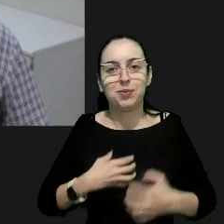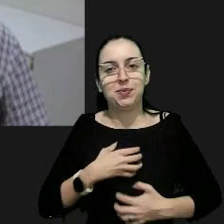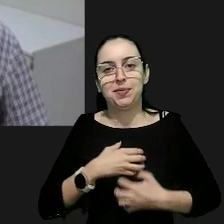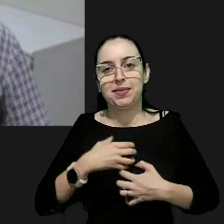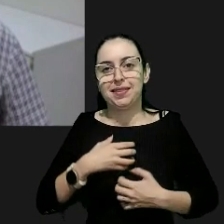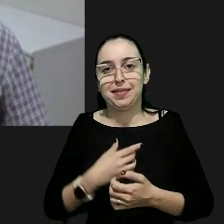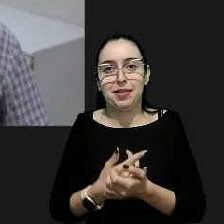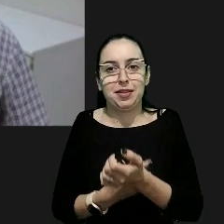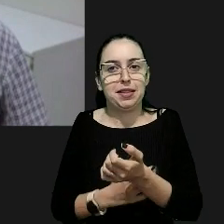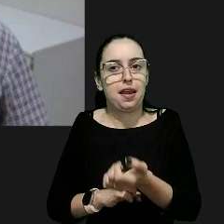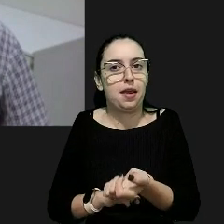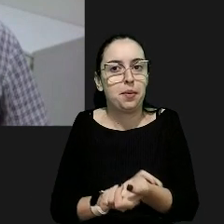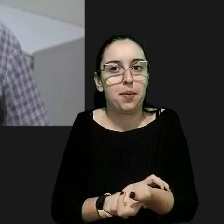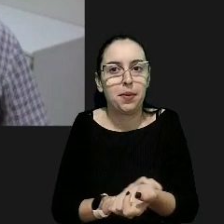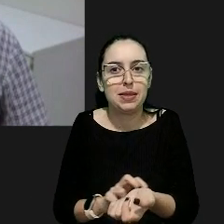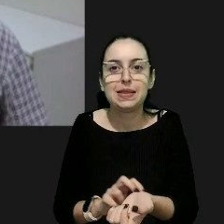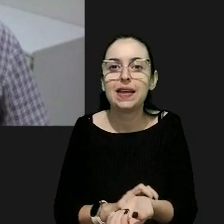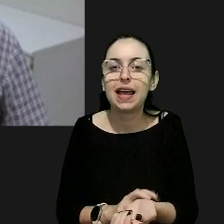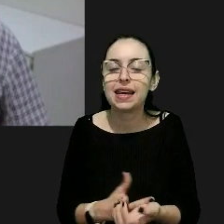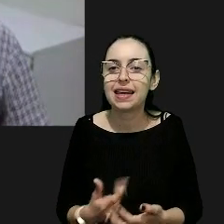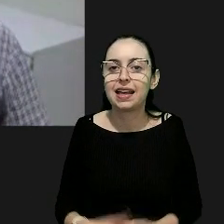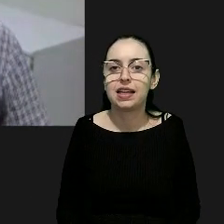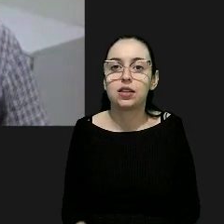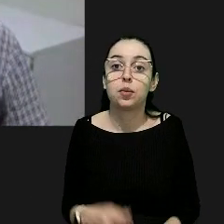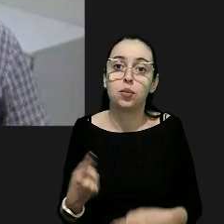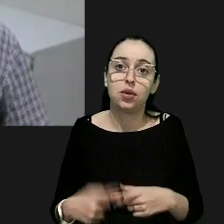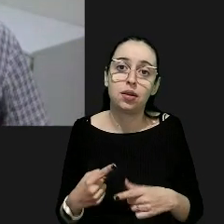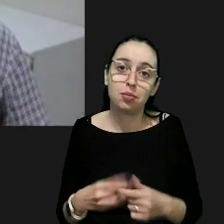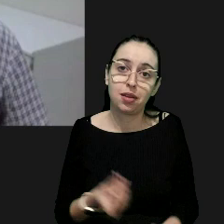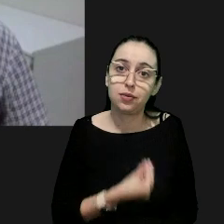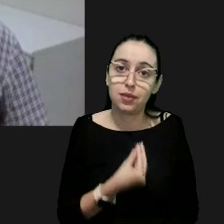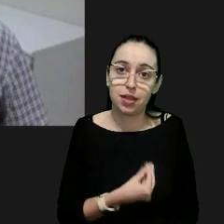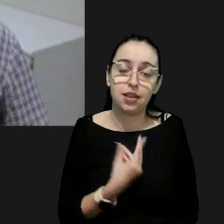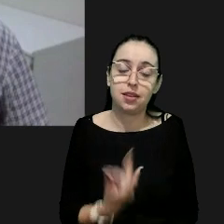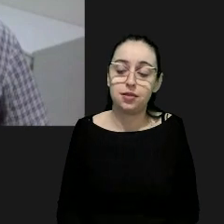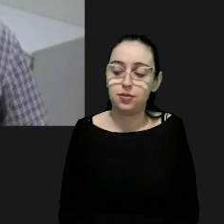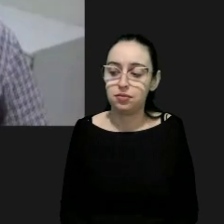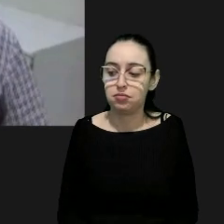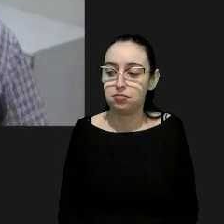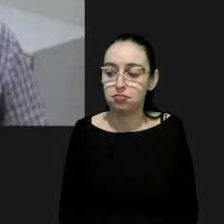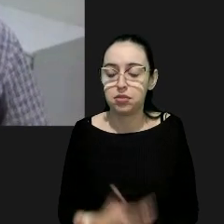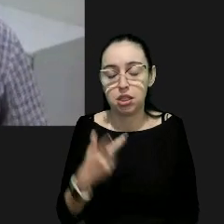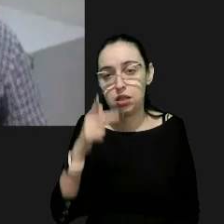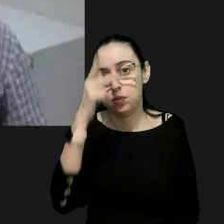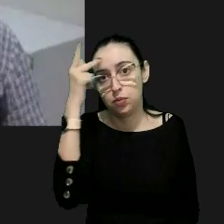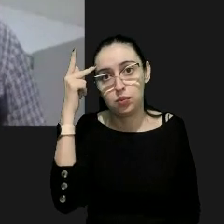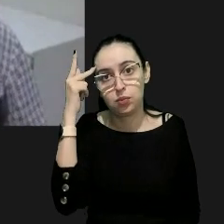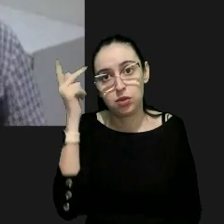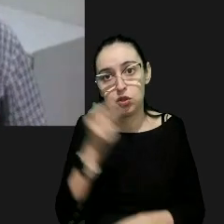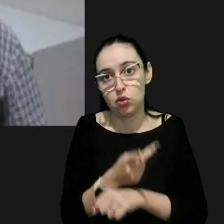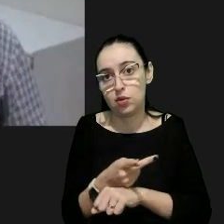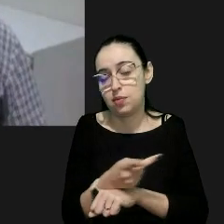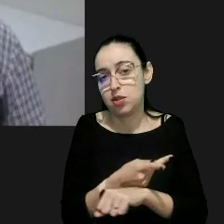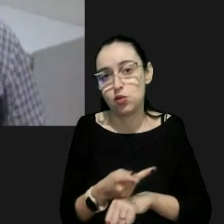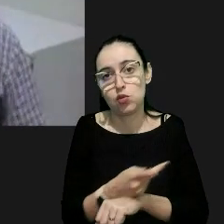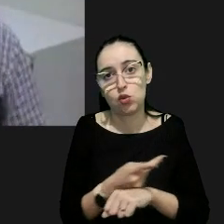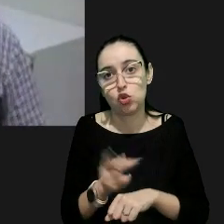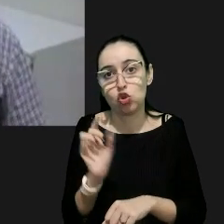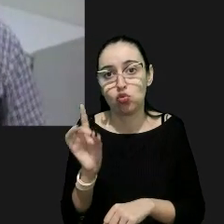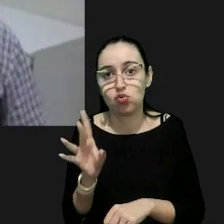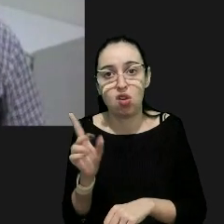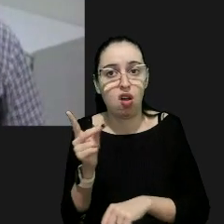Renata, eu fico profundamente emocionada porque isso é a minha vida. Eu não sou